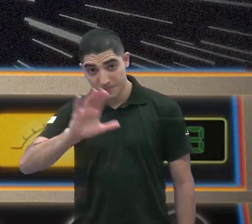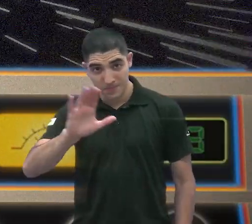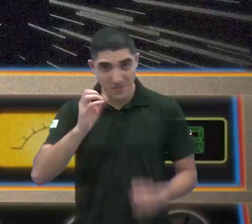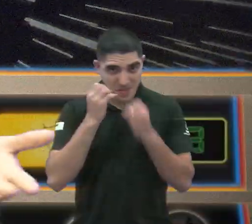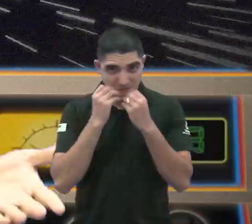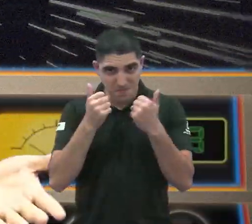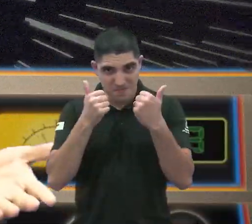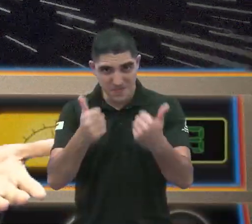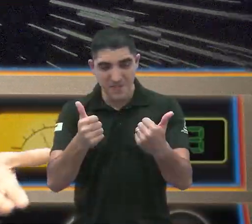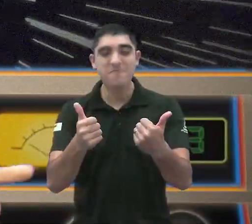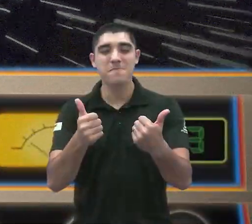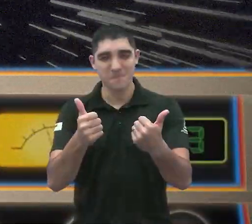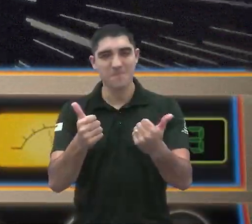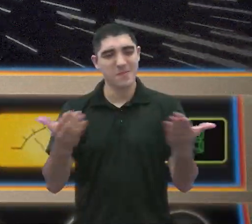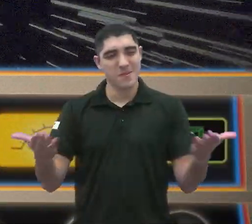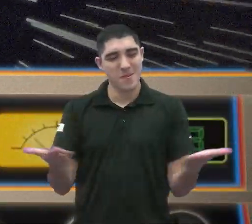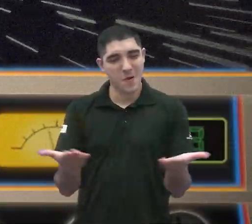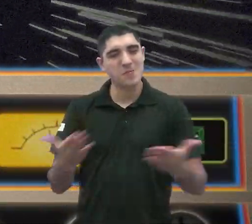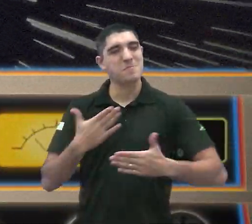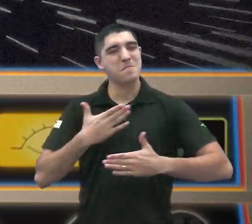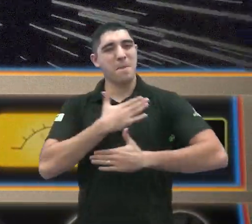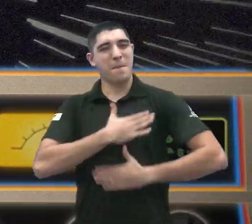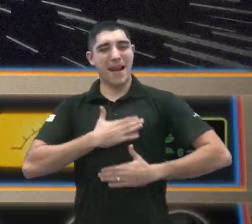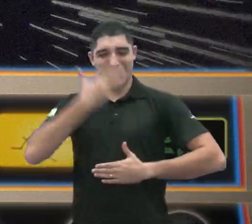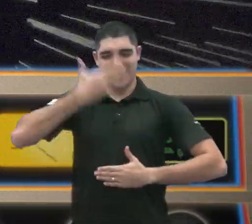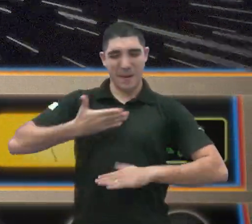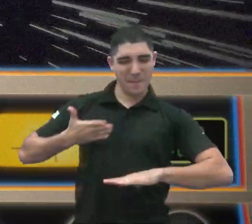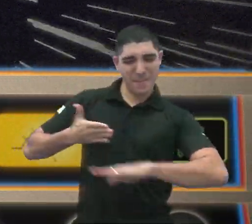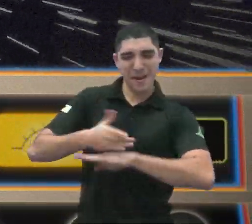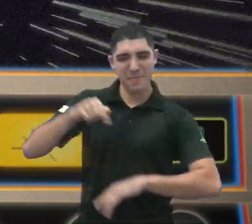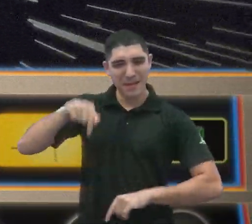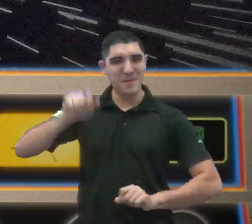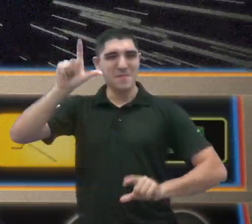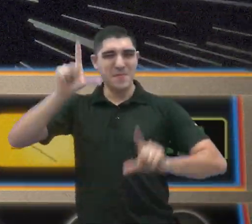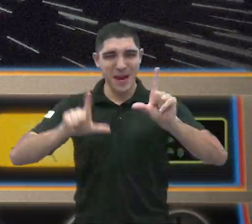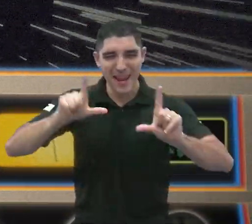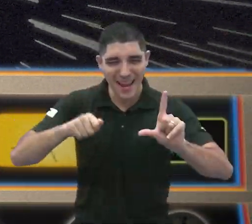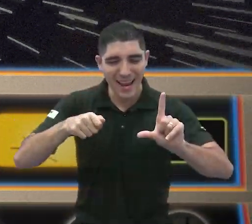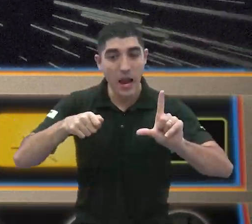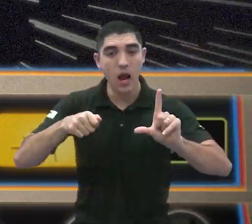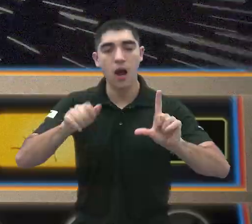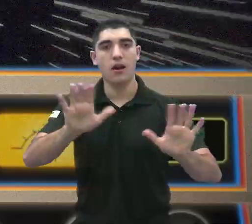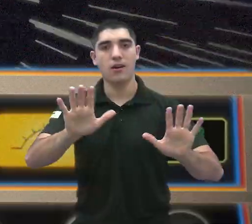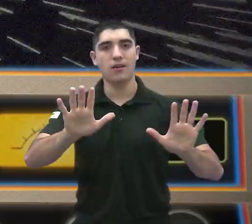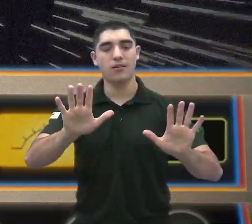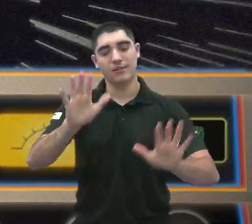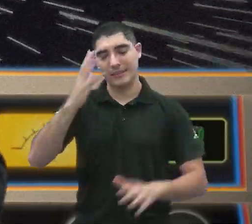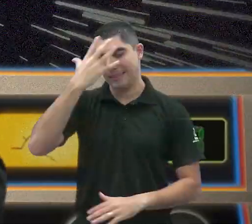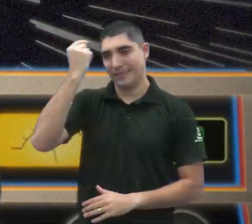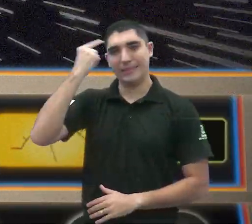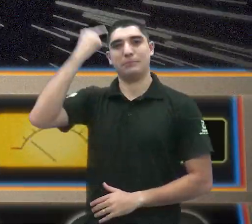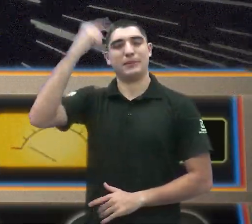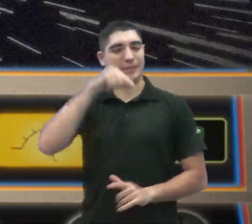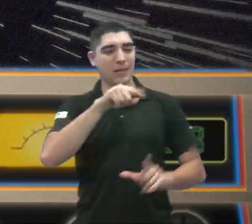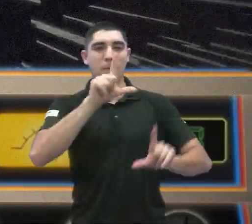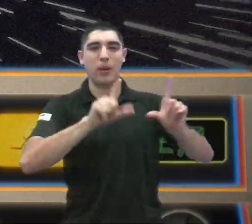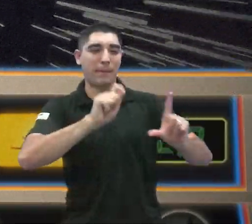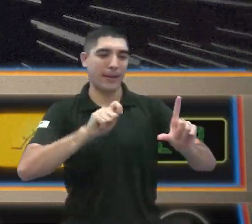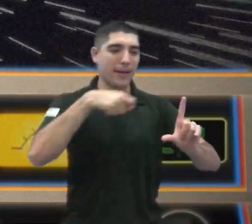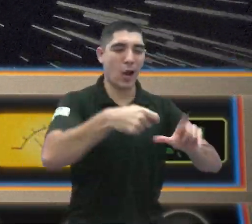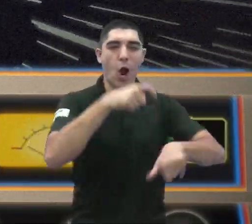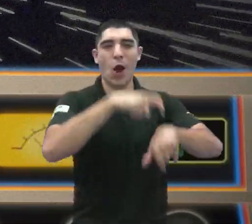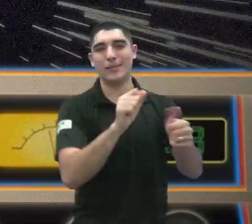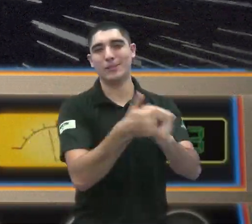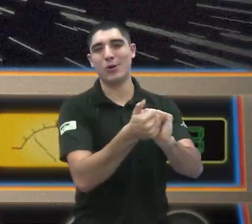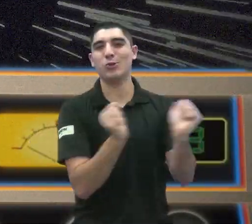Fala pessoal, tudo bem com vocês? É um prazer inenarrável estar em mais um programa... Opa, eu esqueci que eu não tô no